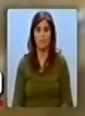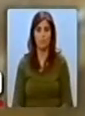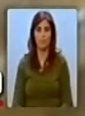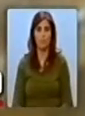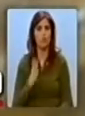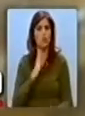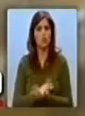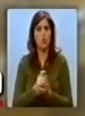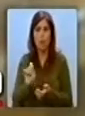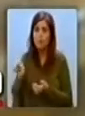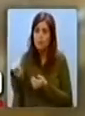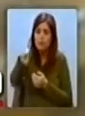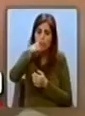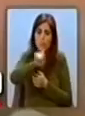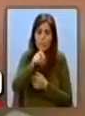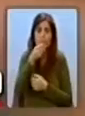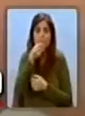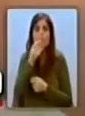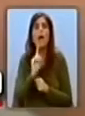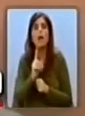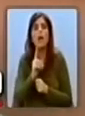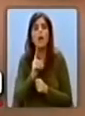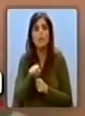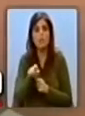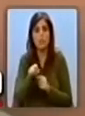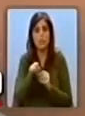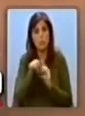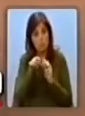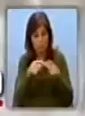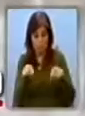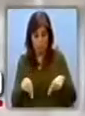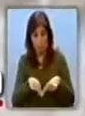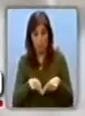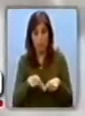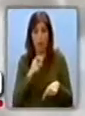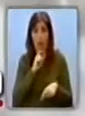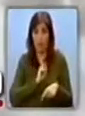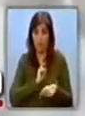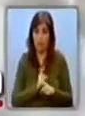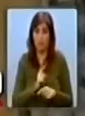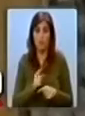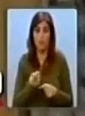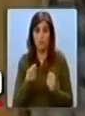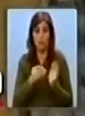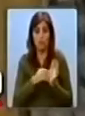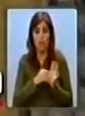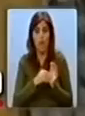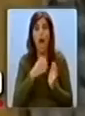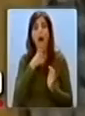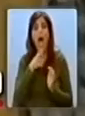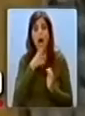Basta recolher uma amostra do alimento e o dispositivo dá o resto das instruções. Vou completar com água até 100